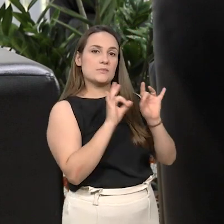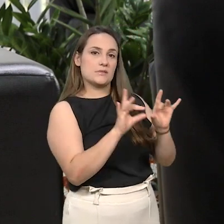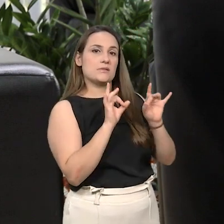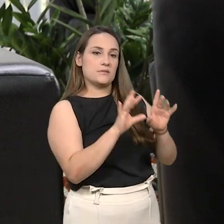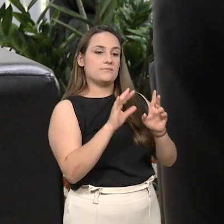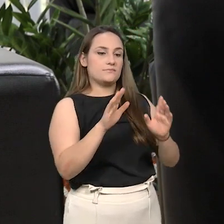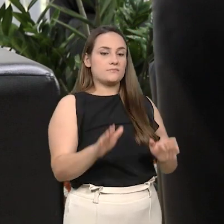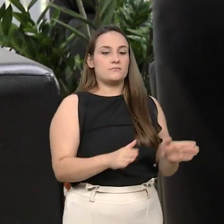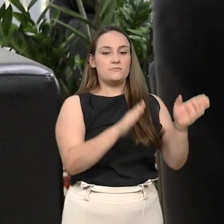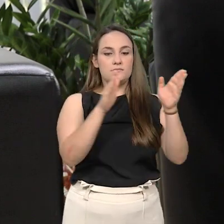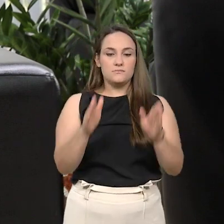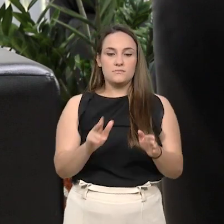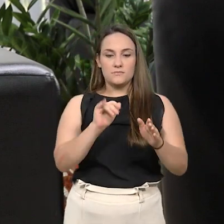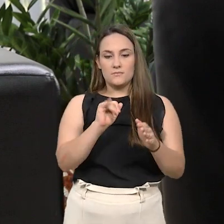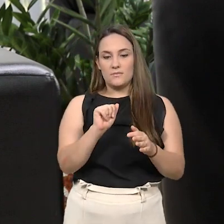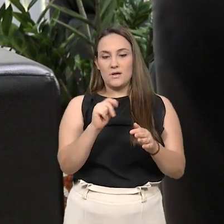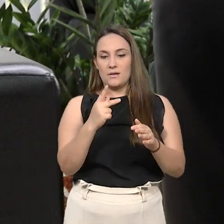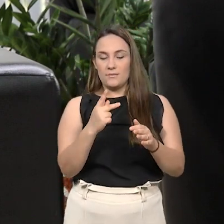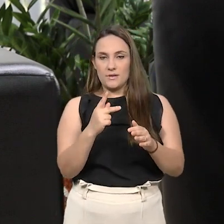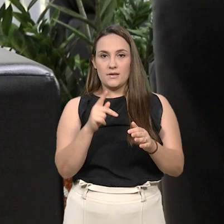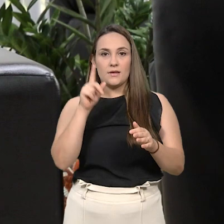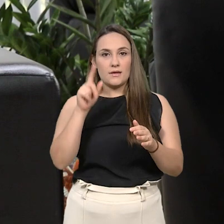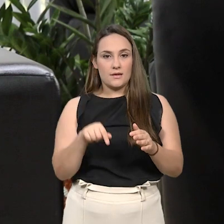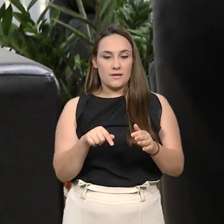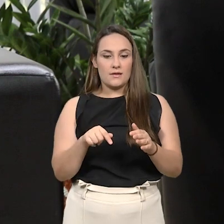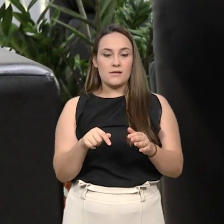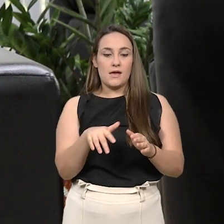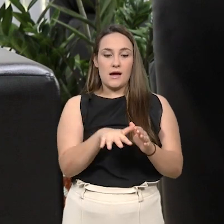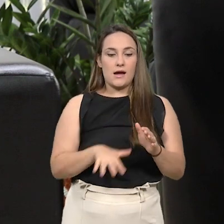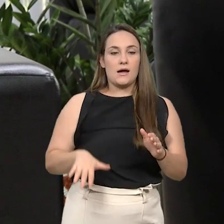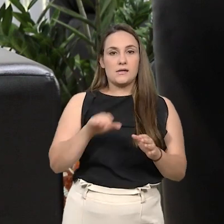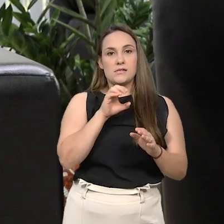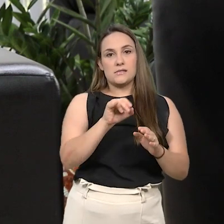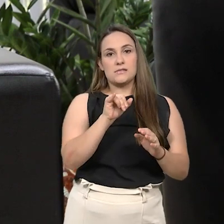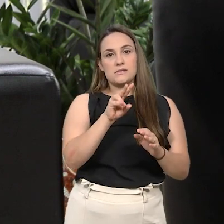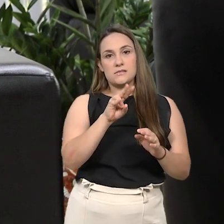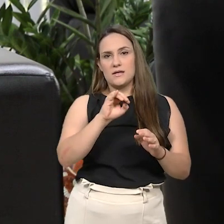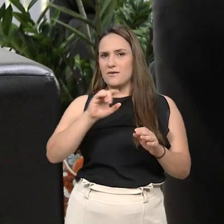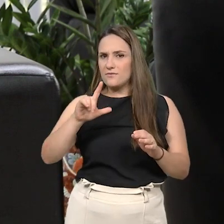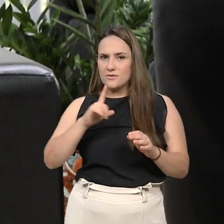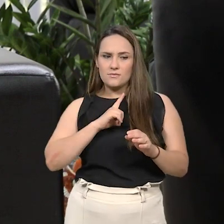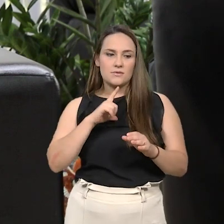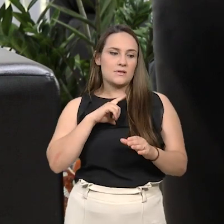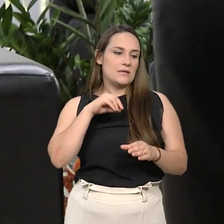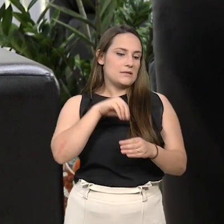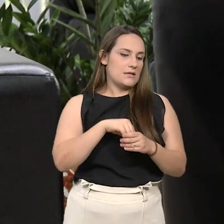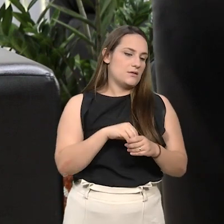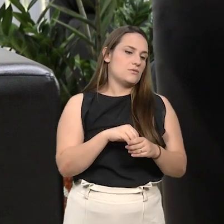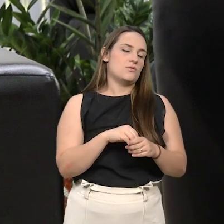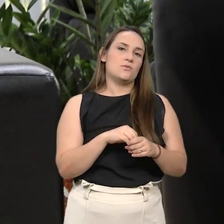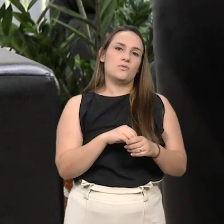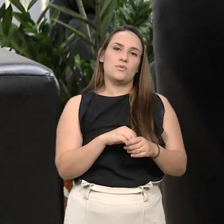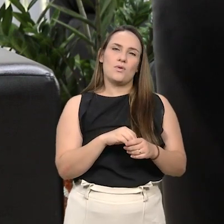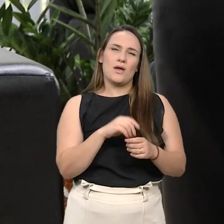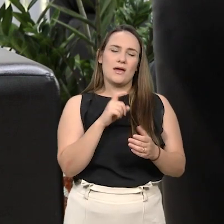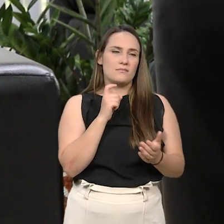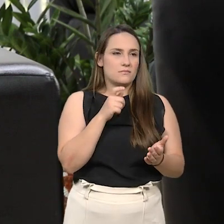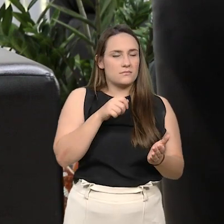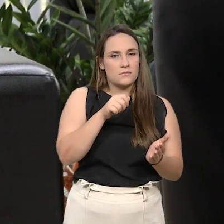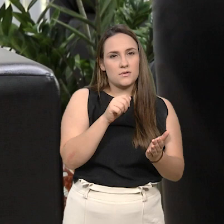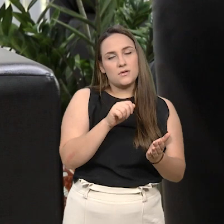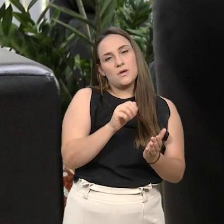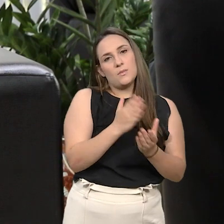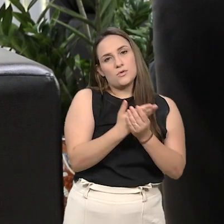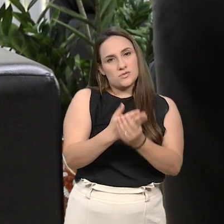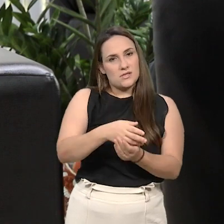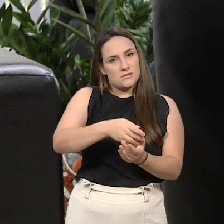Nós temos outro IAP que é para a área civil. Aí lá nós vamos encontrar a parte relativa às execuções, nós vamos encontrar lá a